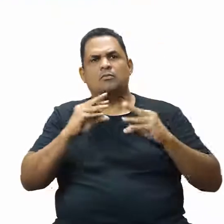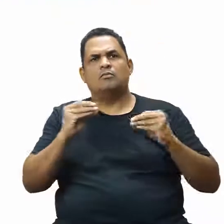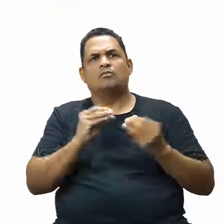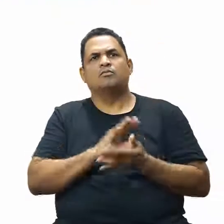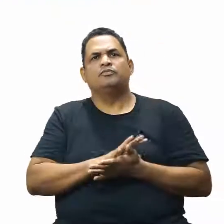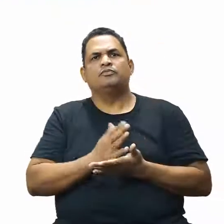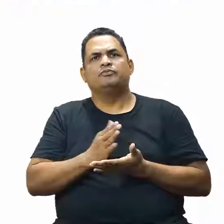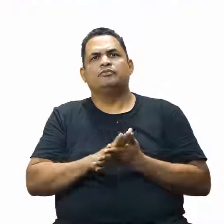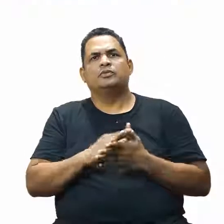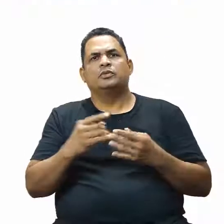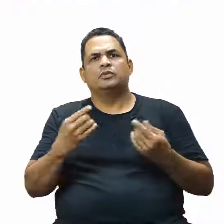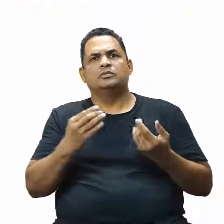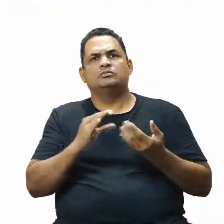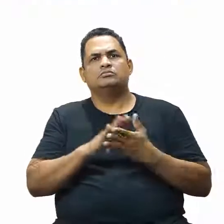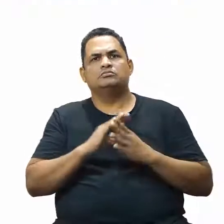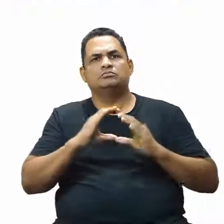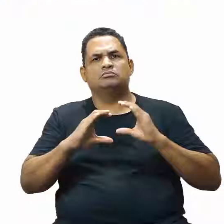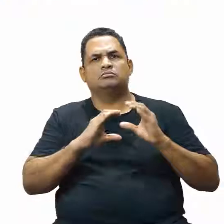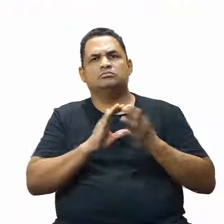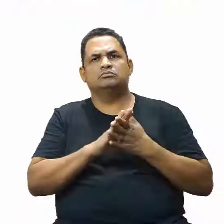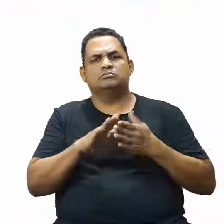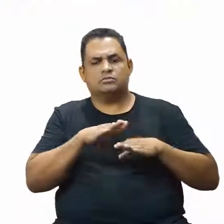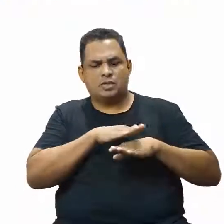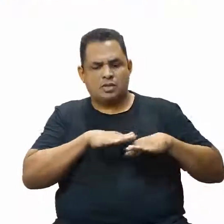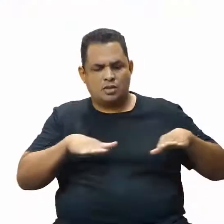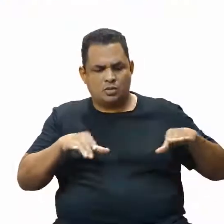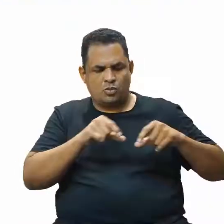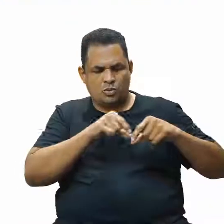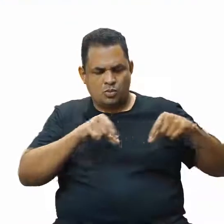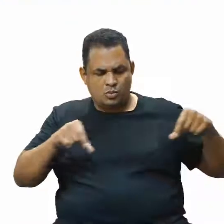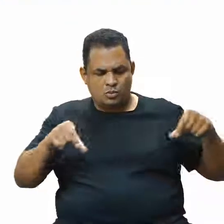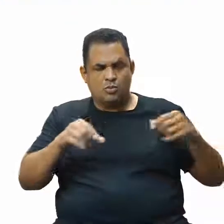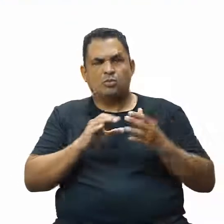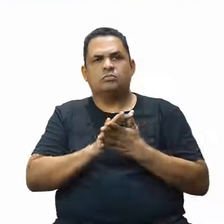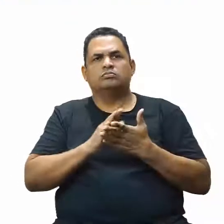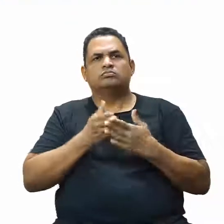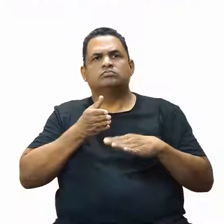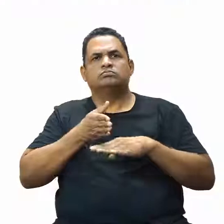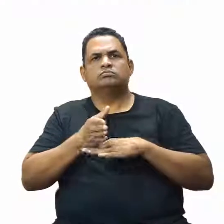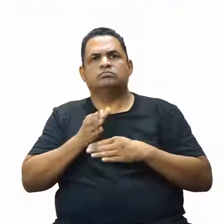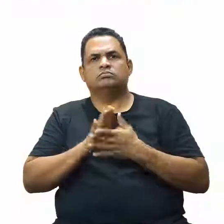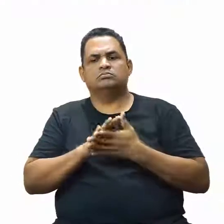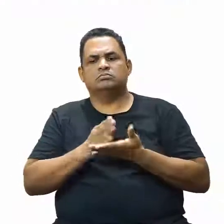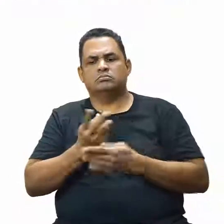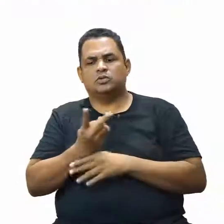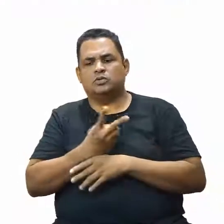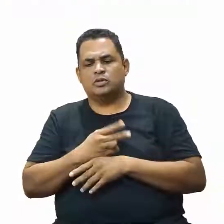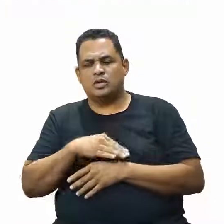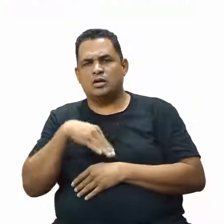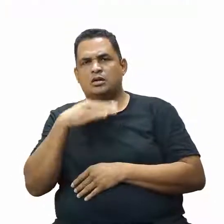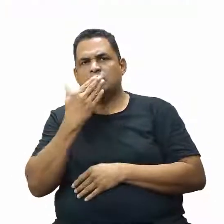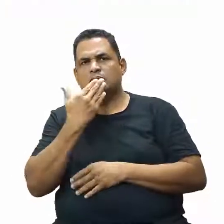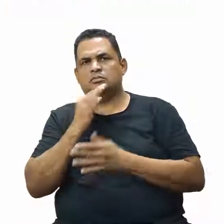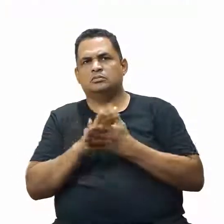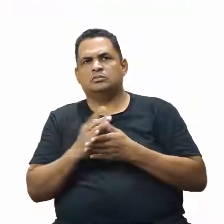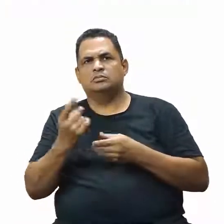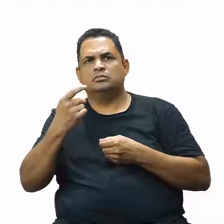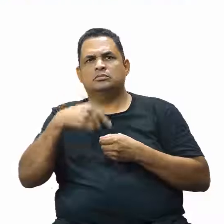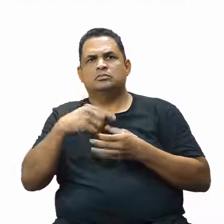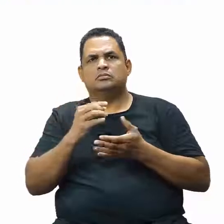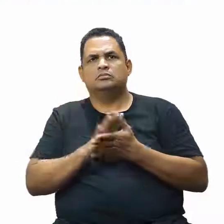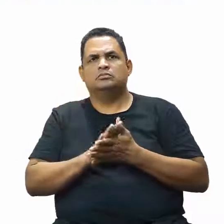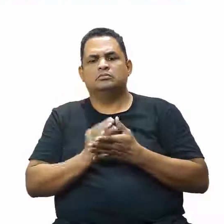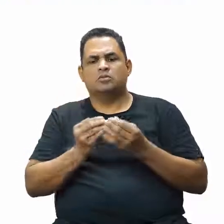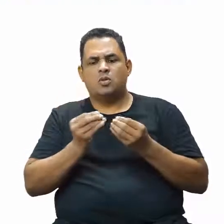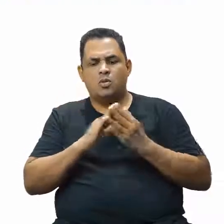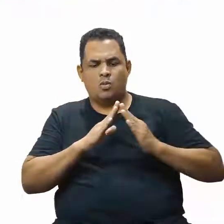comunicam com o solo por meio de galerias, locais por onde saem em busca de alimentos, voltando depois para o